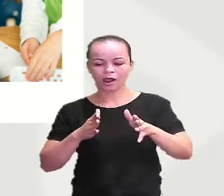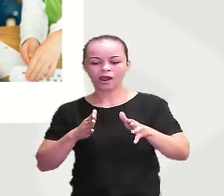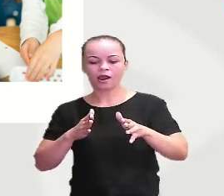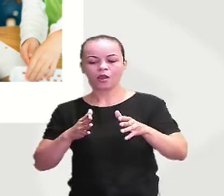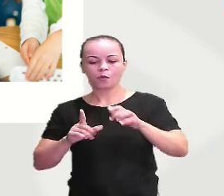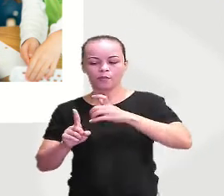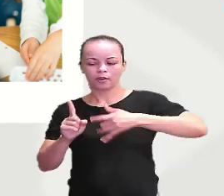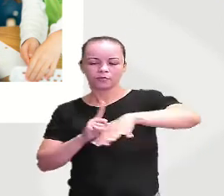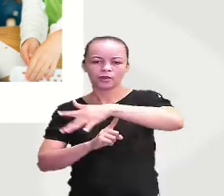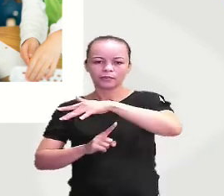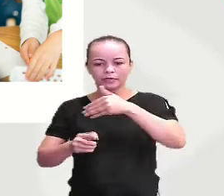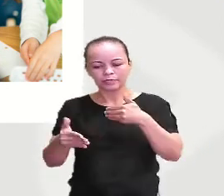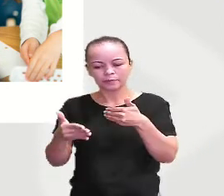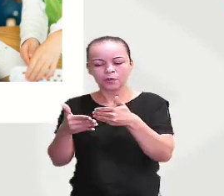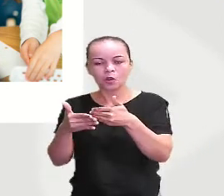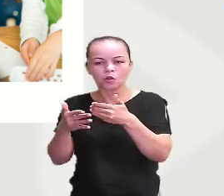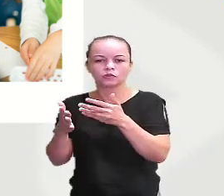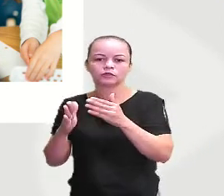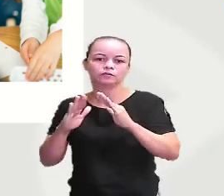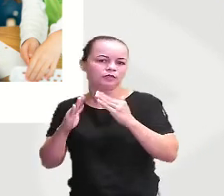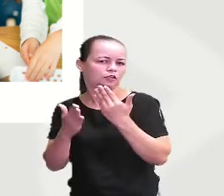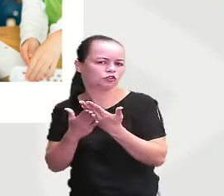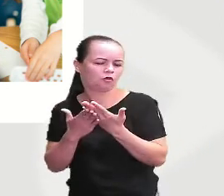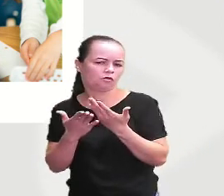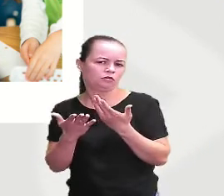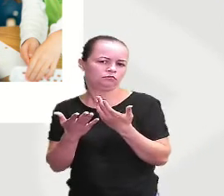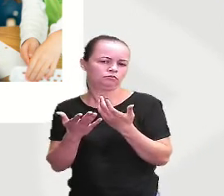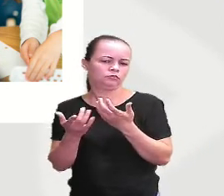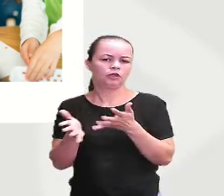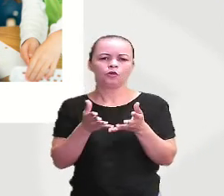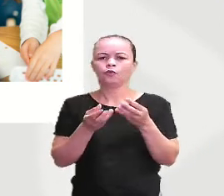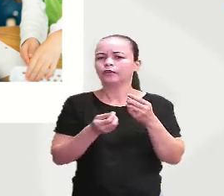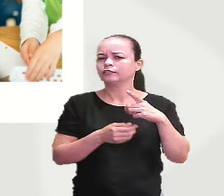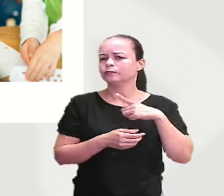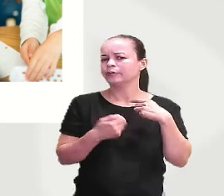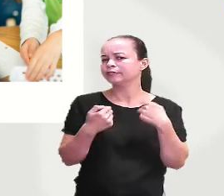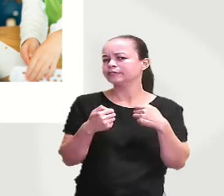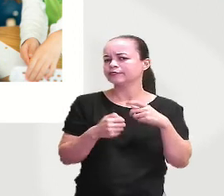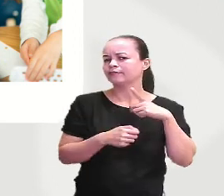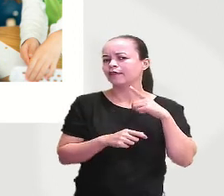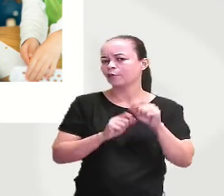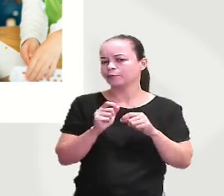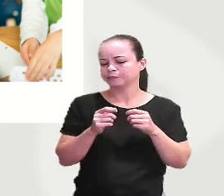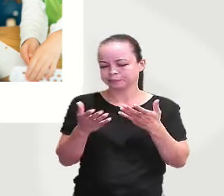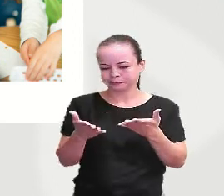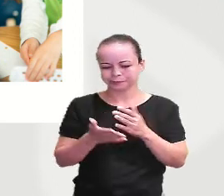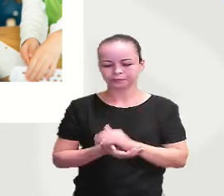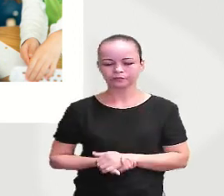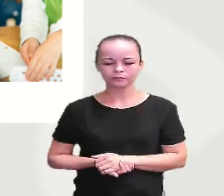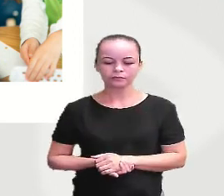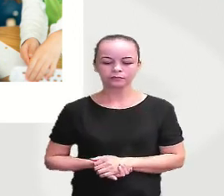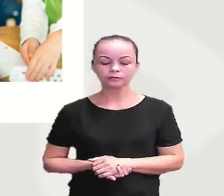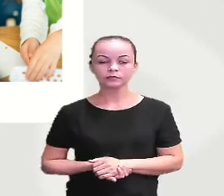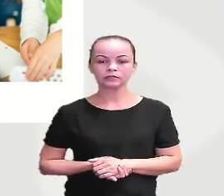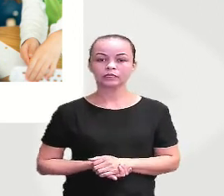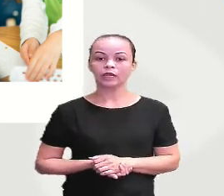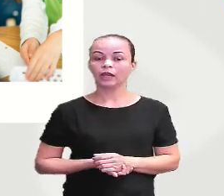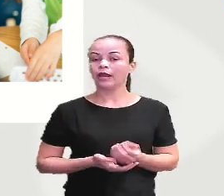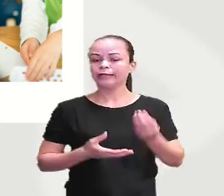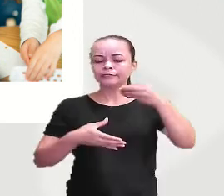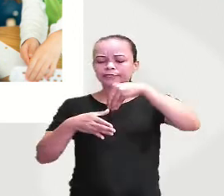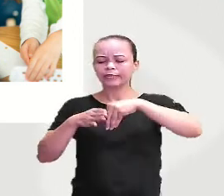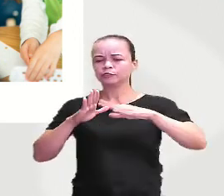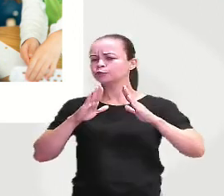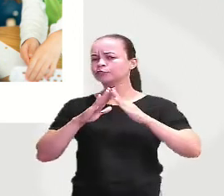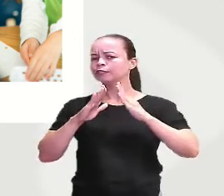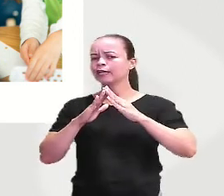atitudes que a gente pode ter para poder melhorar, né, o ambiente da escola? E aí, o que é que eu posso fazer dentro da minha casa